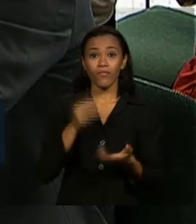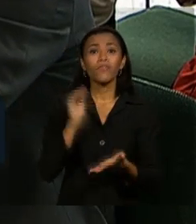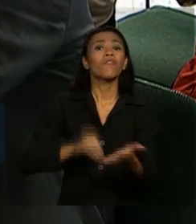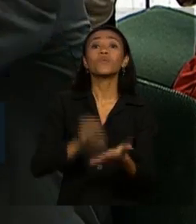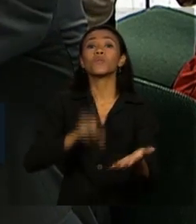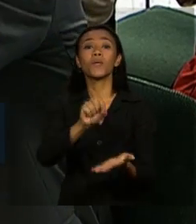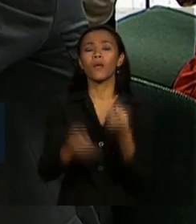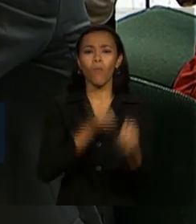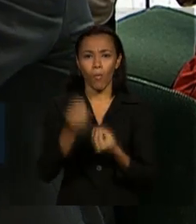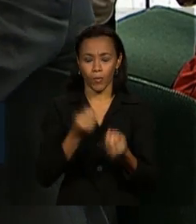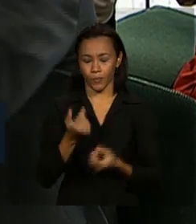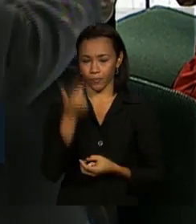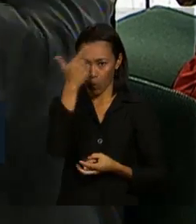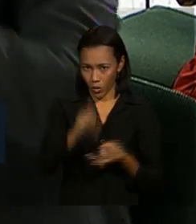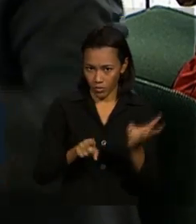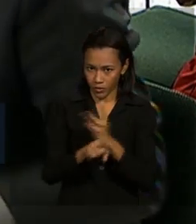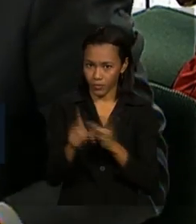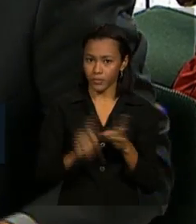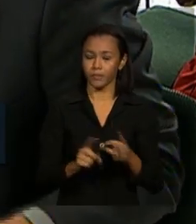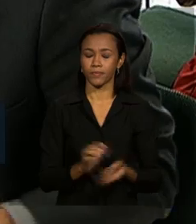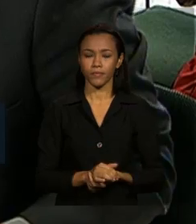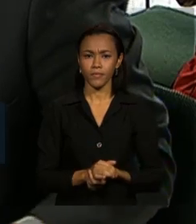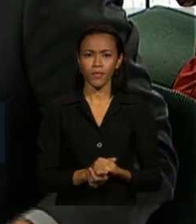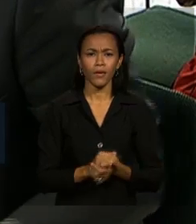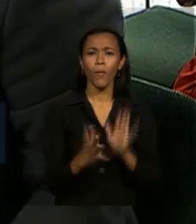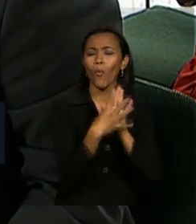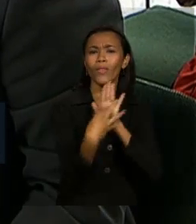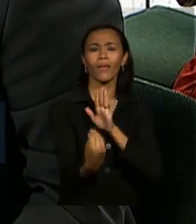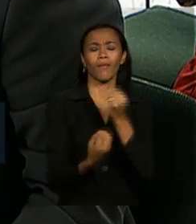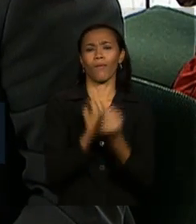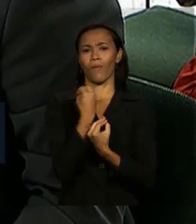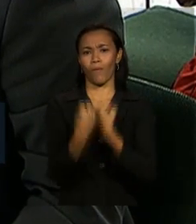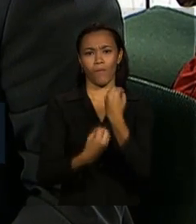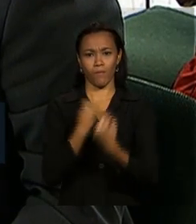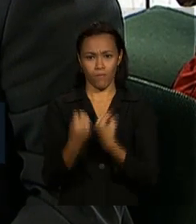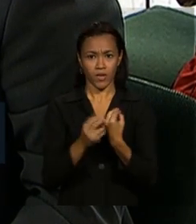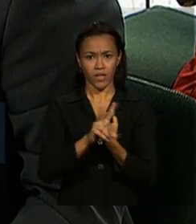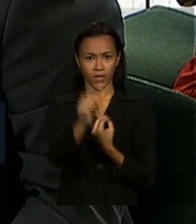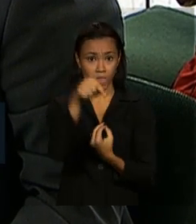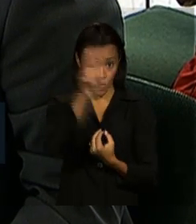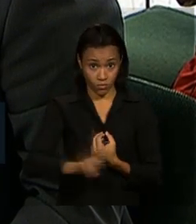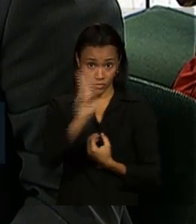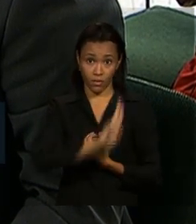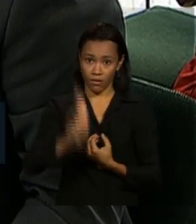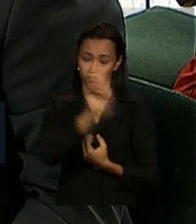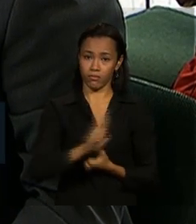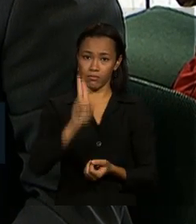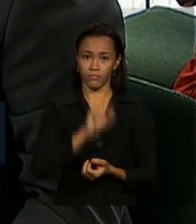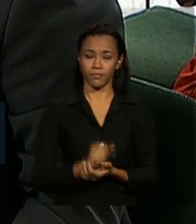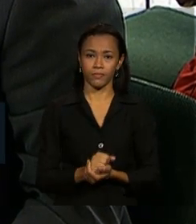e E só mais uma pergunta em relação ao modelo eh o modelo que vai ser utilizado